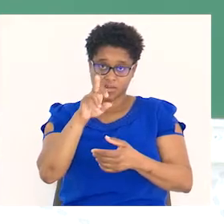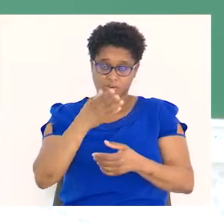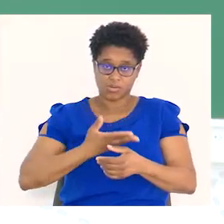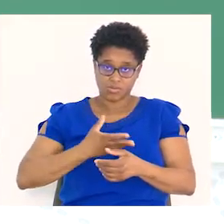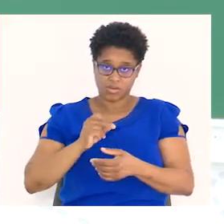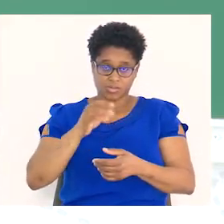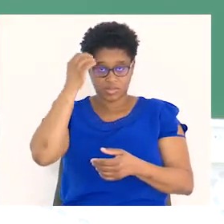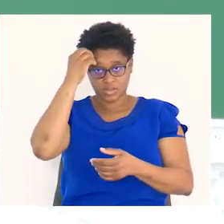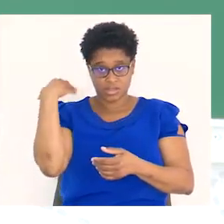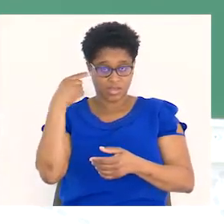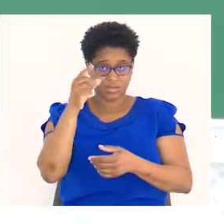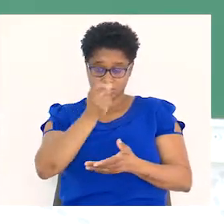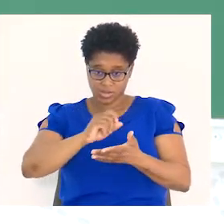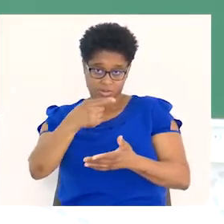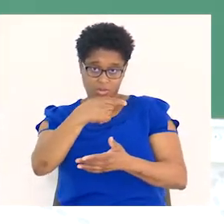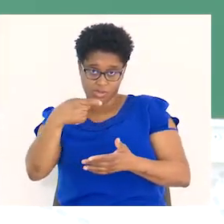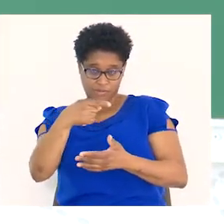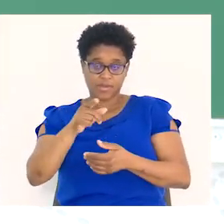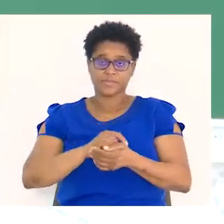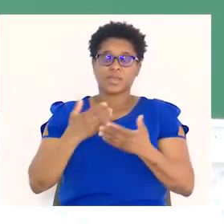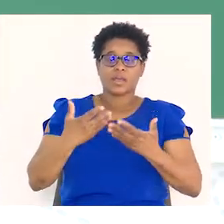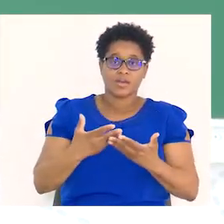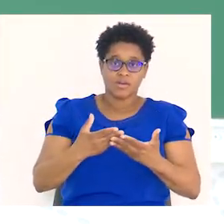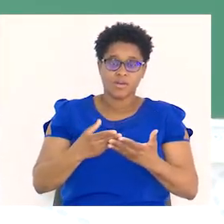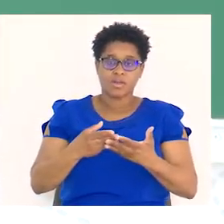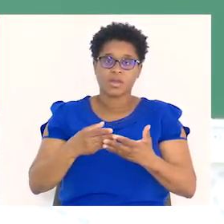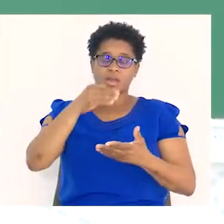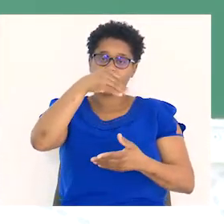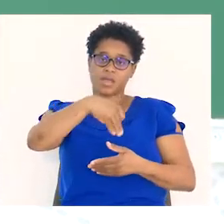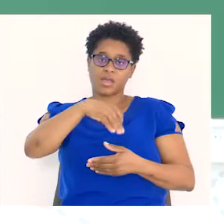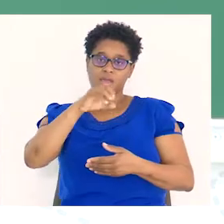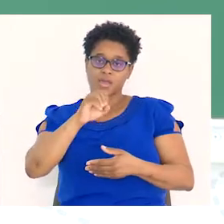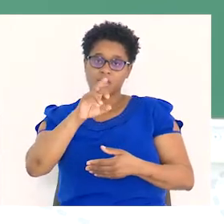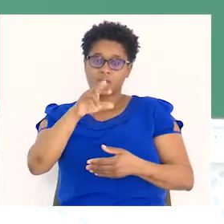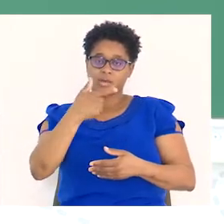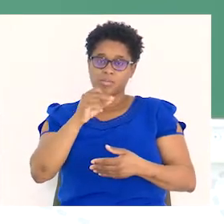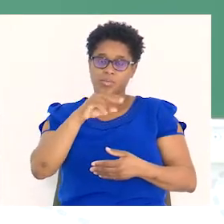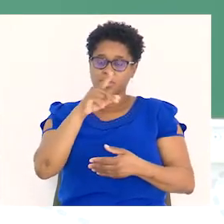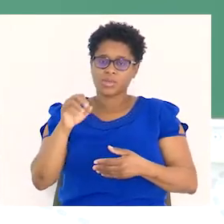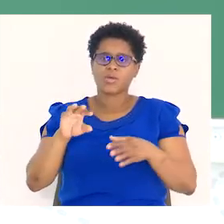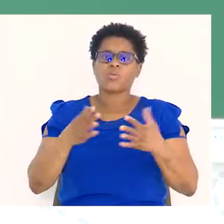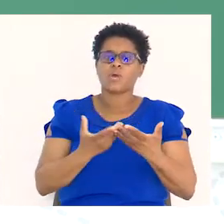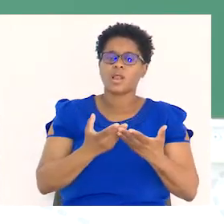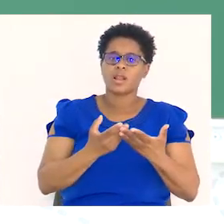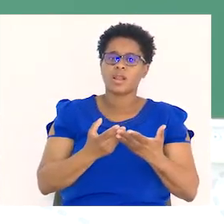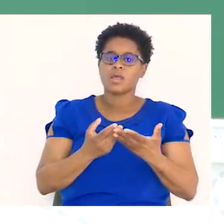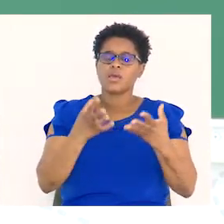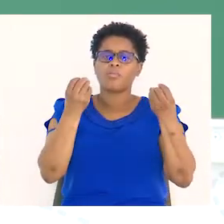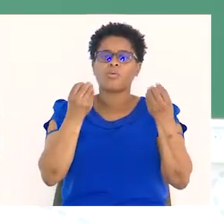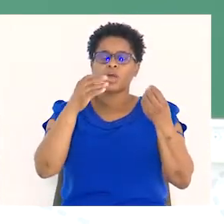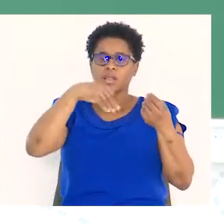Não te esqueças de colocar o hífen. E agora eu vou para portão. Qual é que é o masculino? Qual é que é o plural de